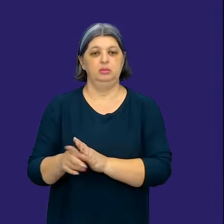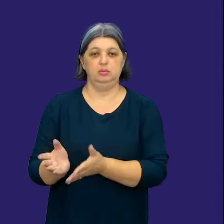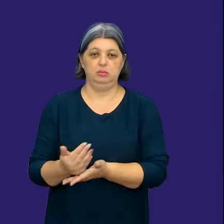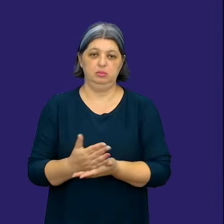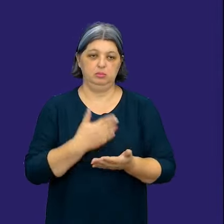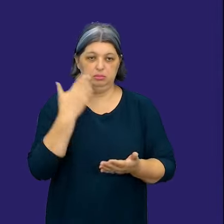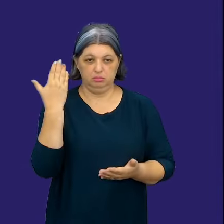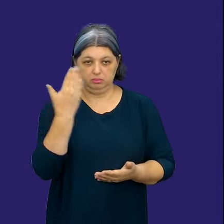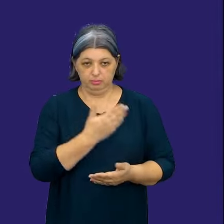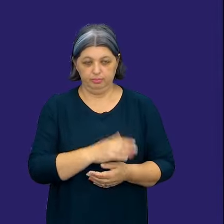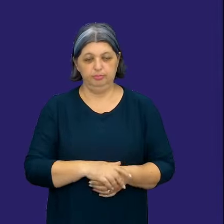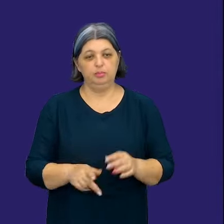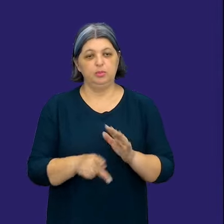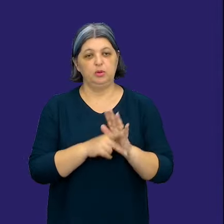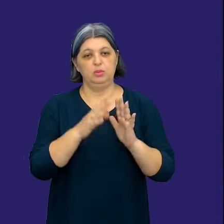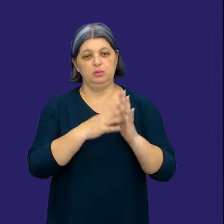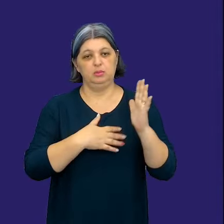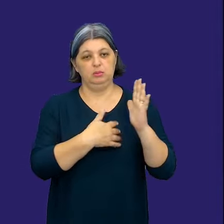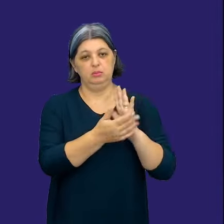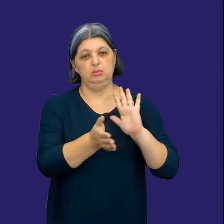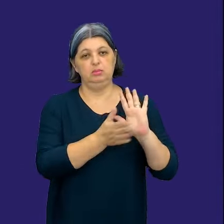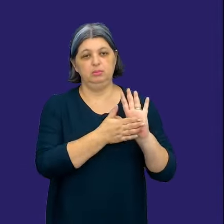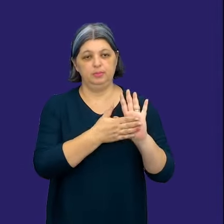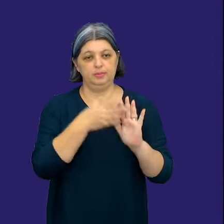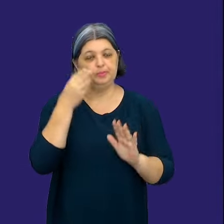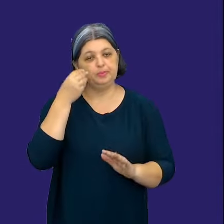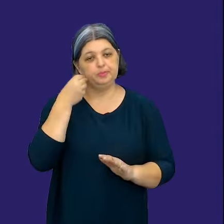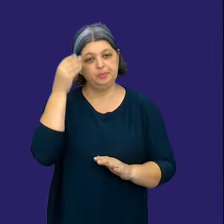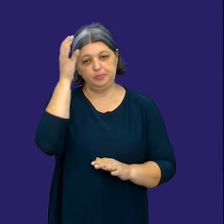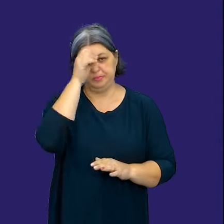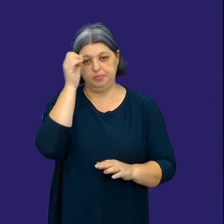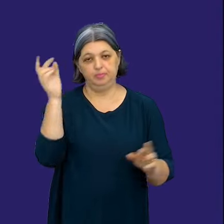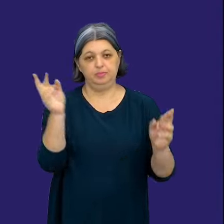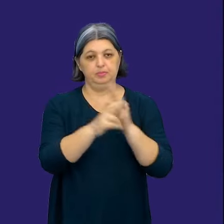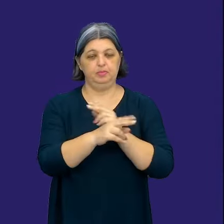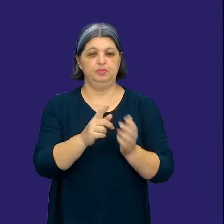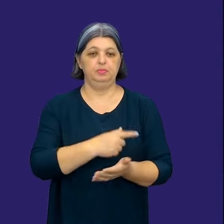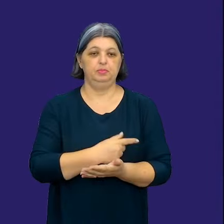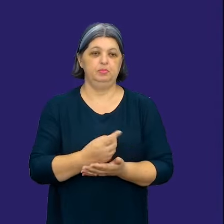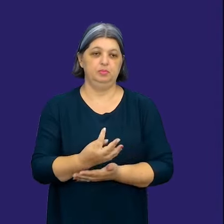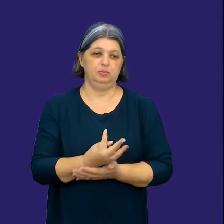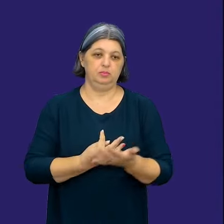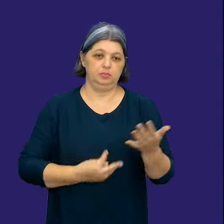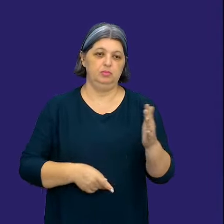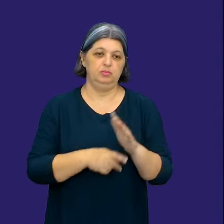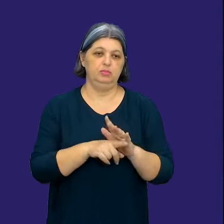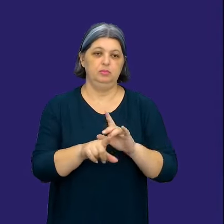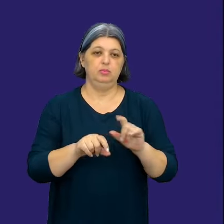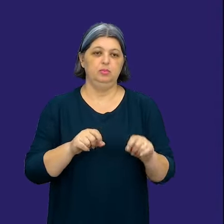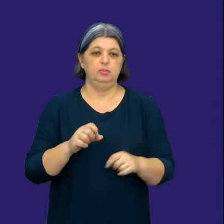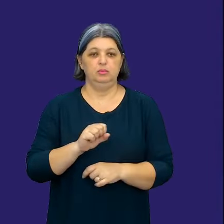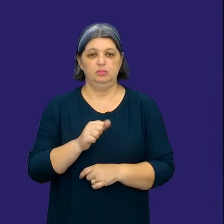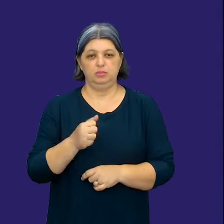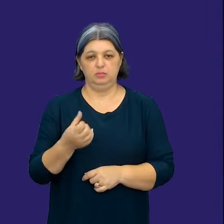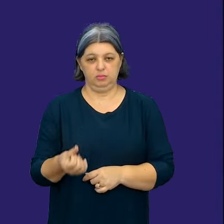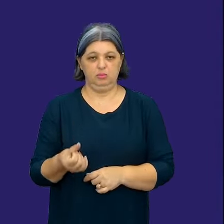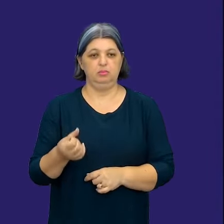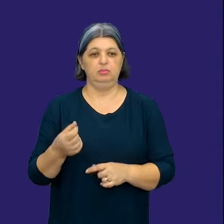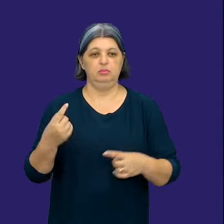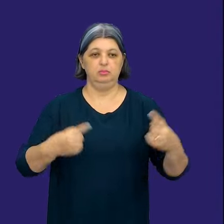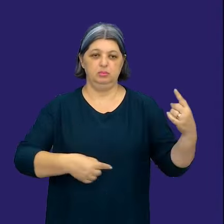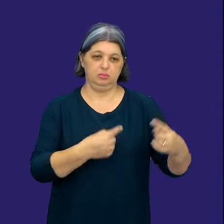a partir de rubricas e propondo uma experiência de aprendizagem relativa ao gênero textual selecionado na sequência de atividade 6, a